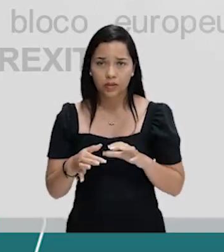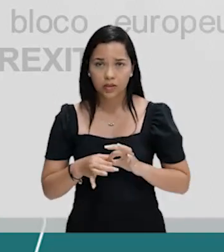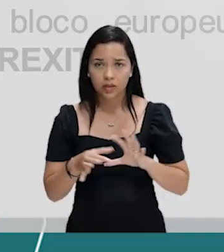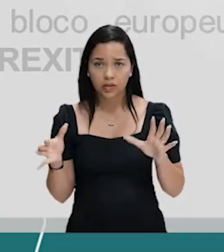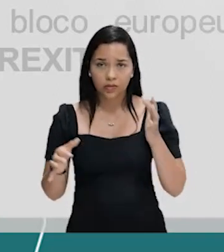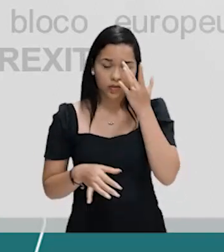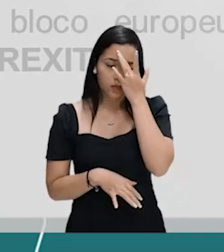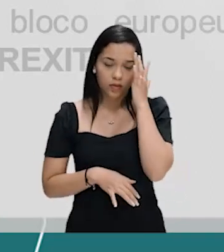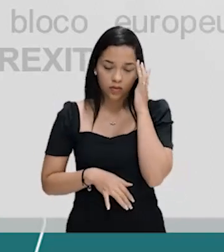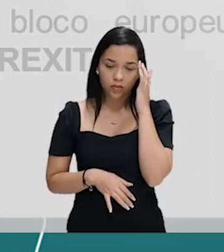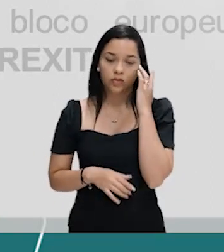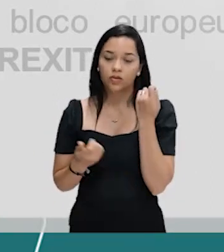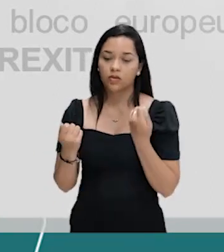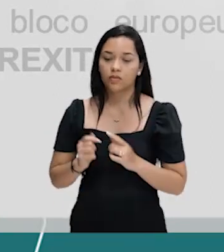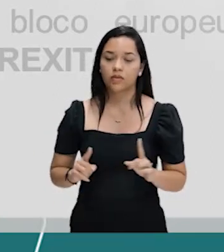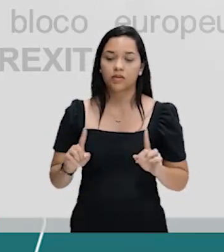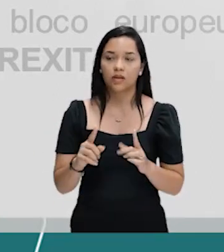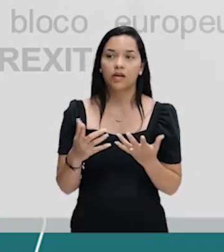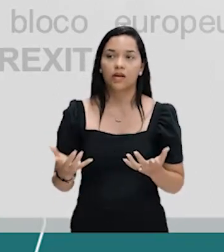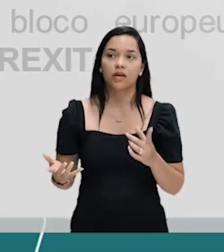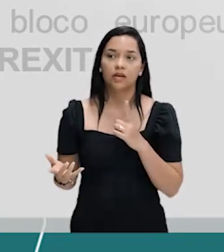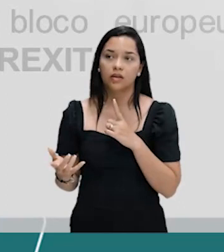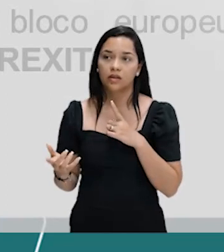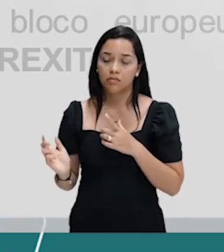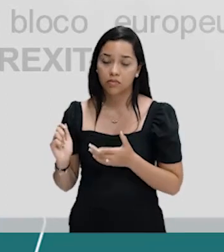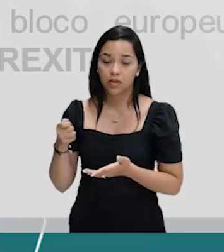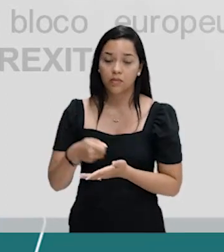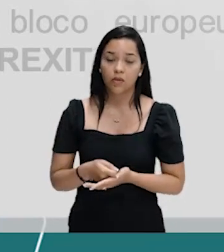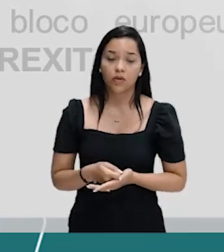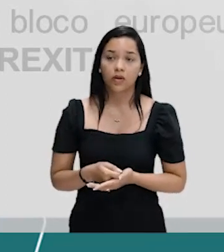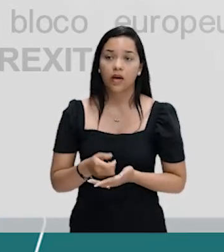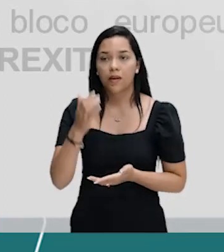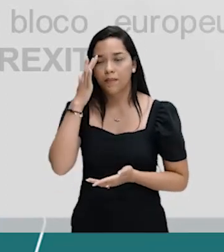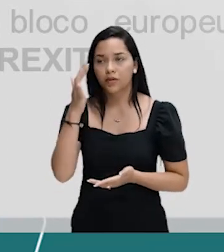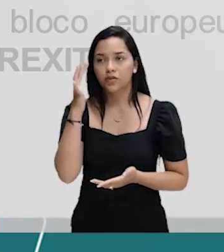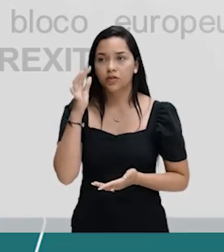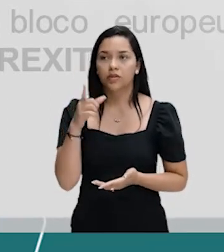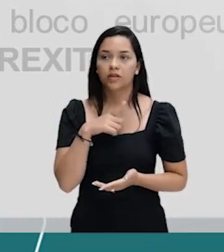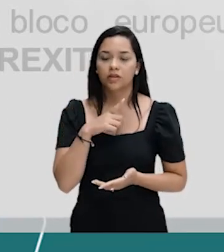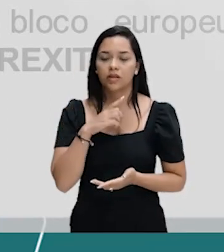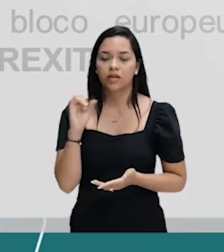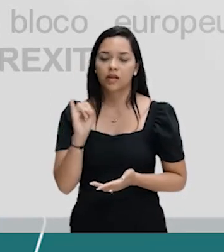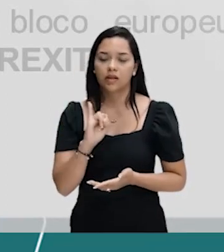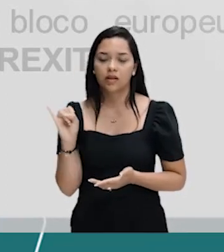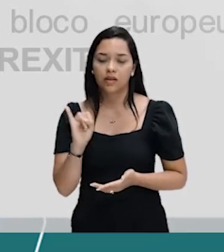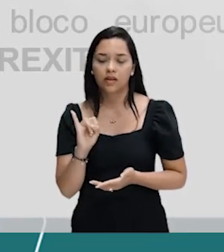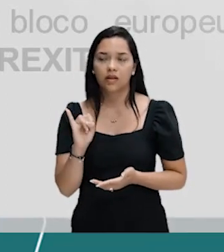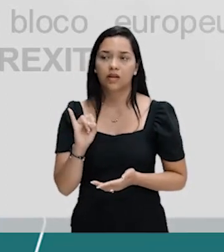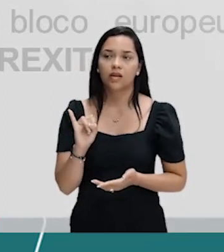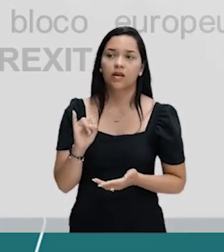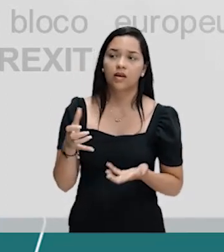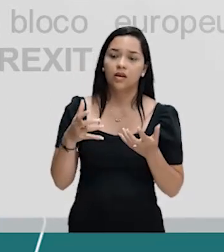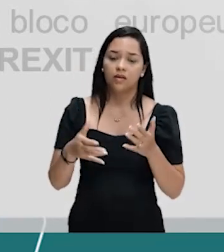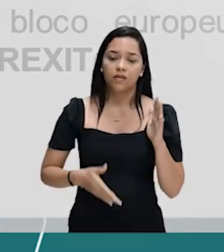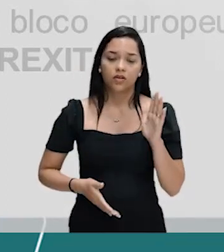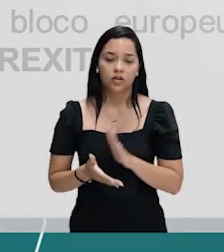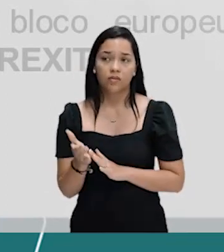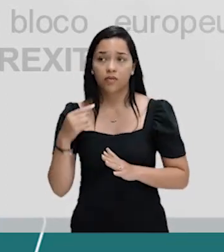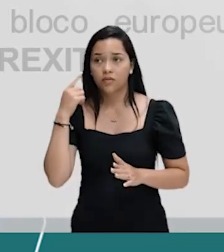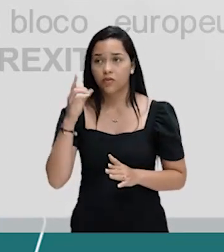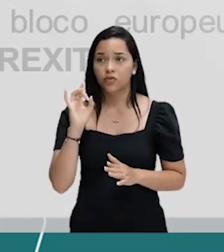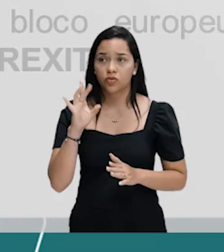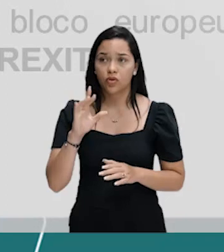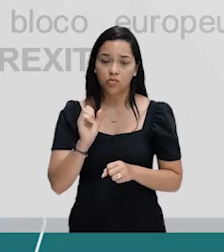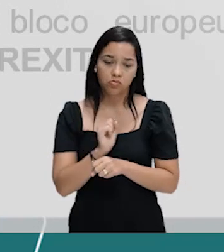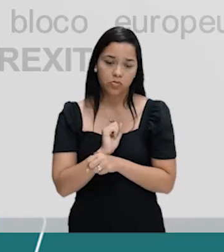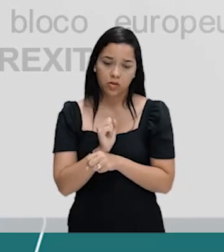de pessoas sem precisar de passaporte, ou seja, imagina o cara, por exemplo, que está na Itália, se ele quiser, por exemplo, viajar para a Espanha, ele é só pegar um